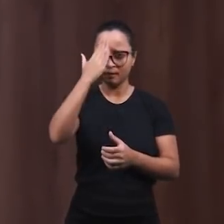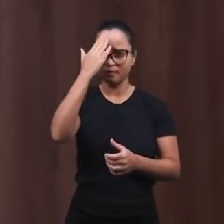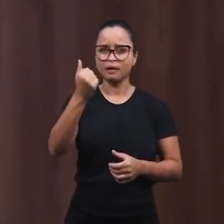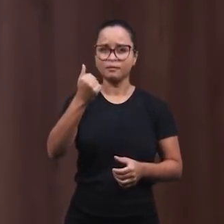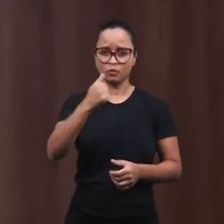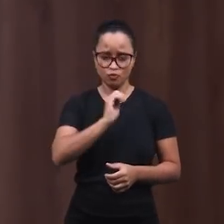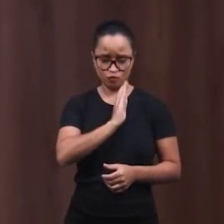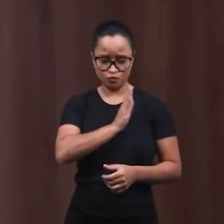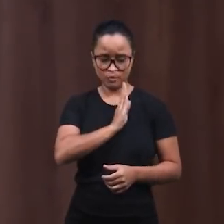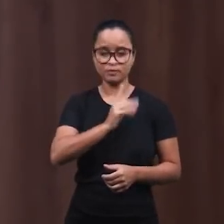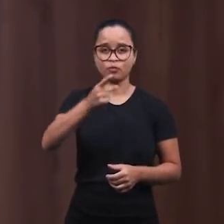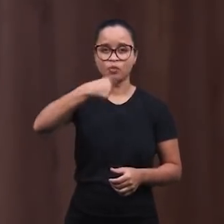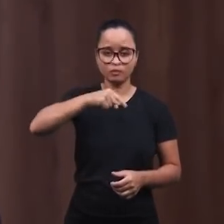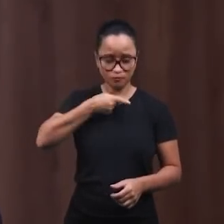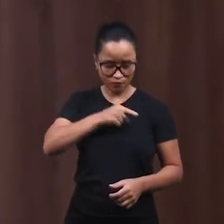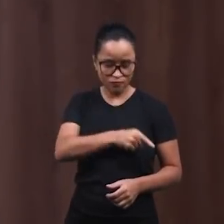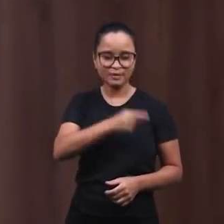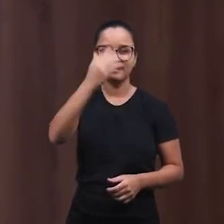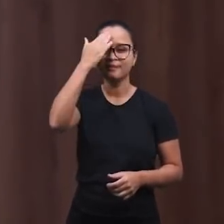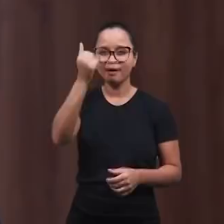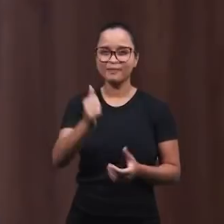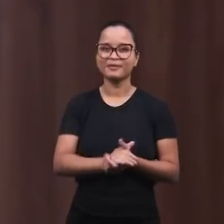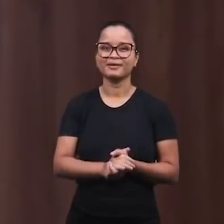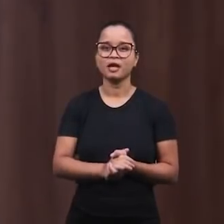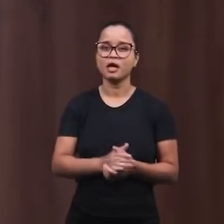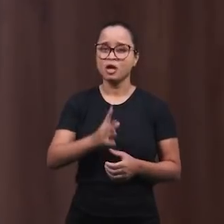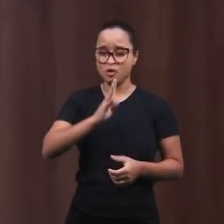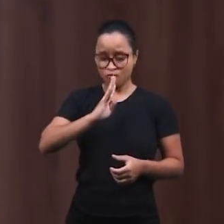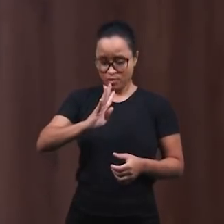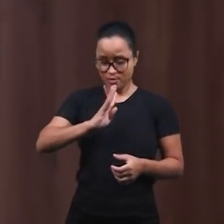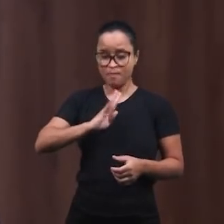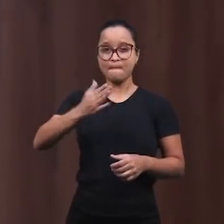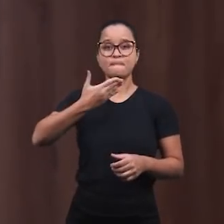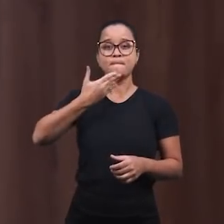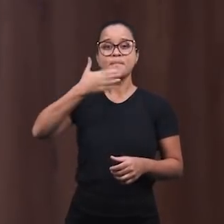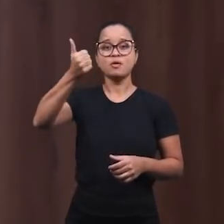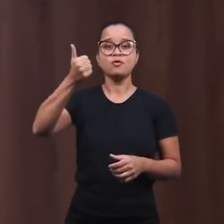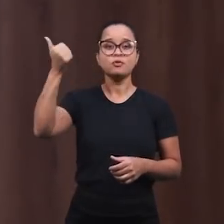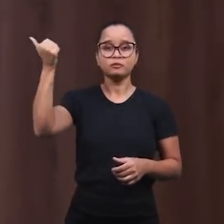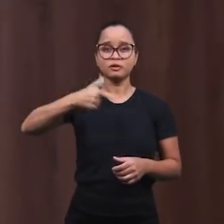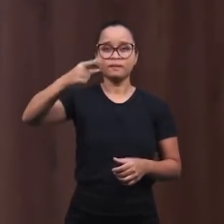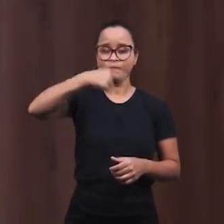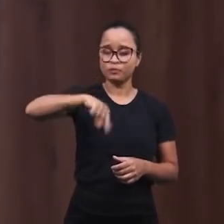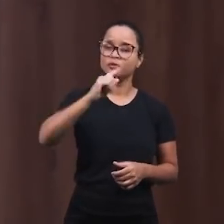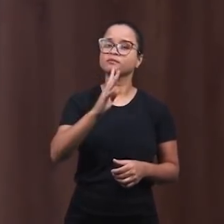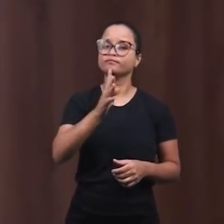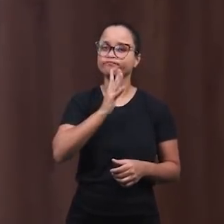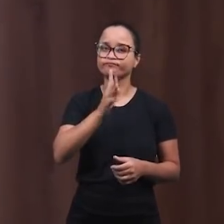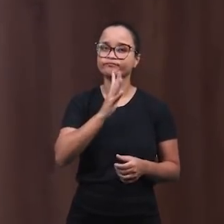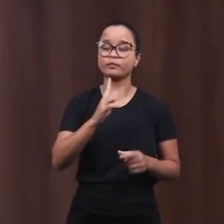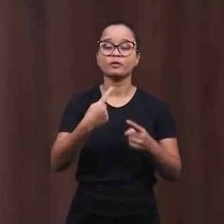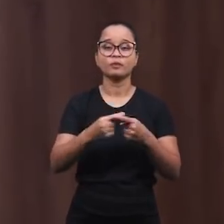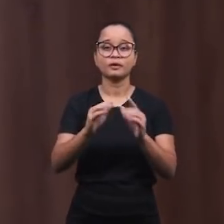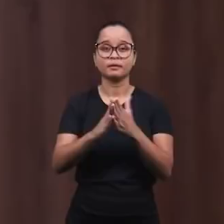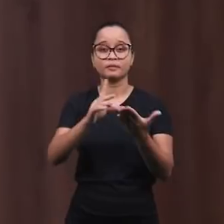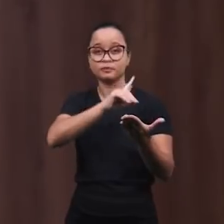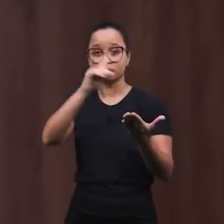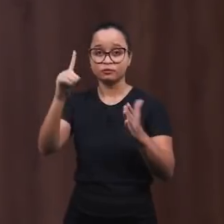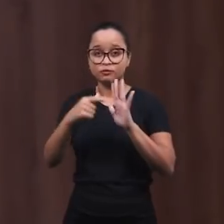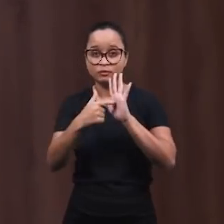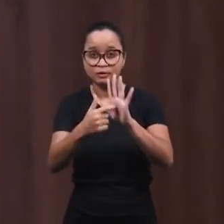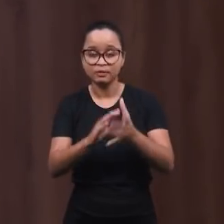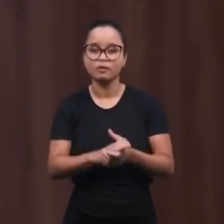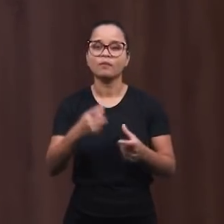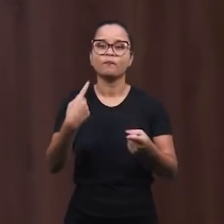que se passa dentro do nosso coração. Aliás, Ele nos conhece melhor até do que nós mesmos nos conhecemos. Porque a palavra diz que